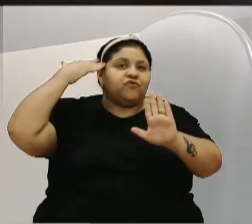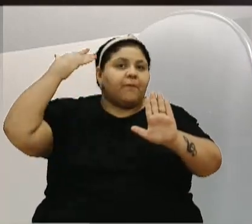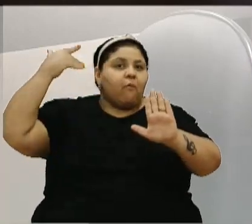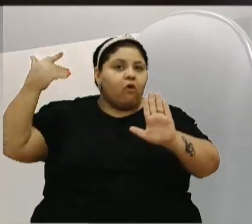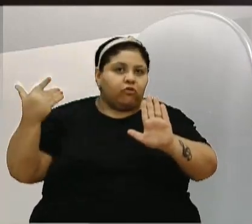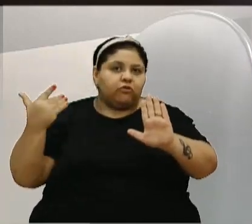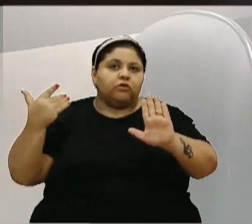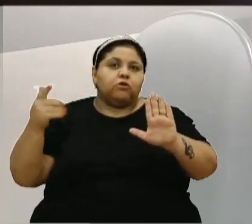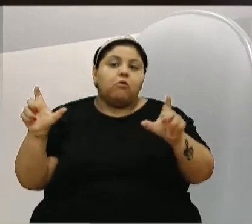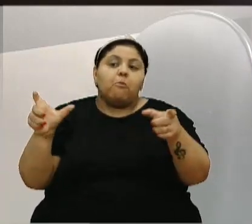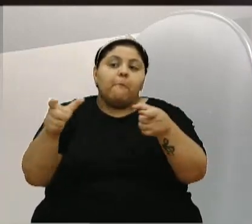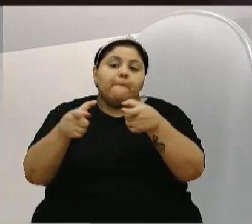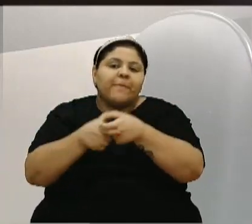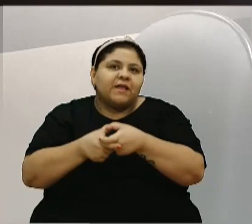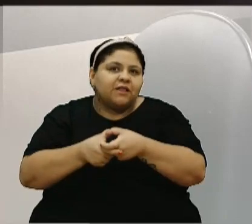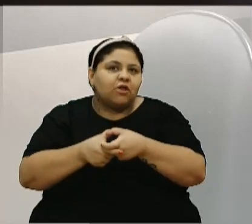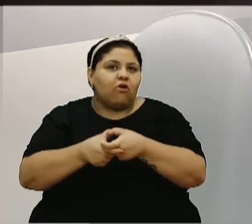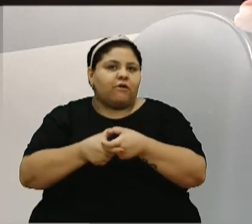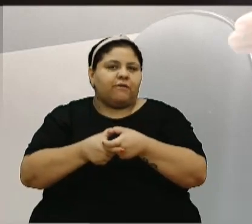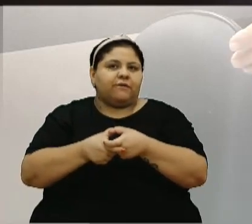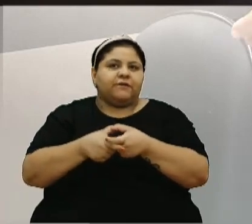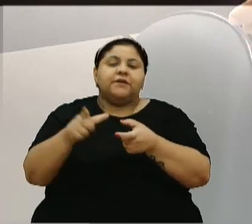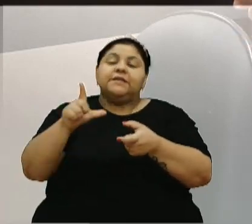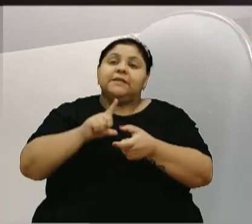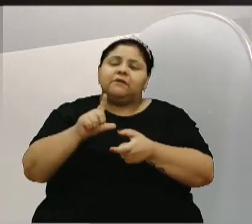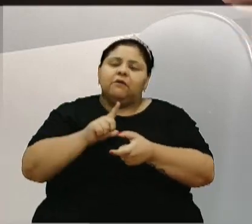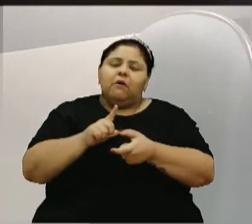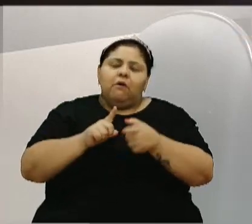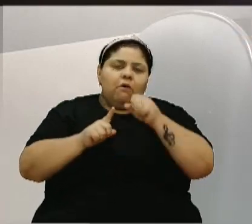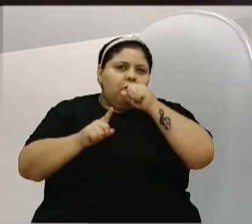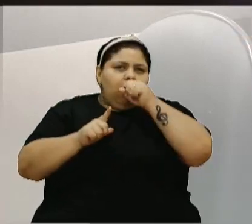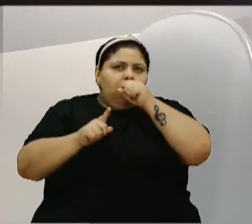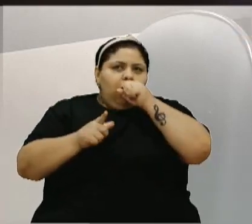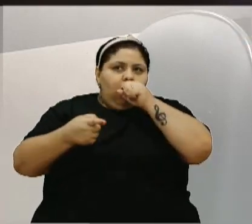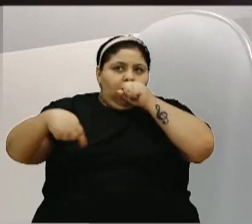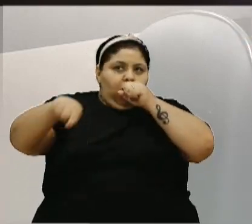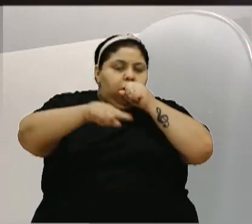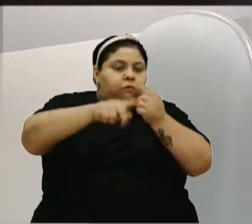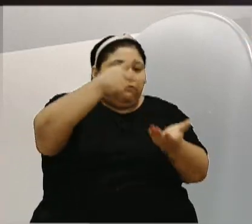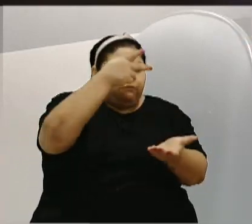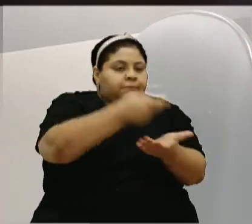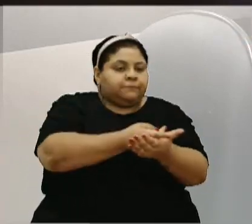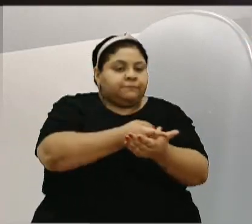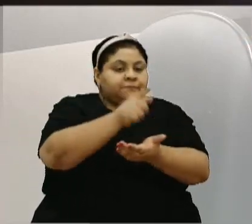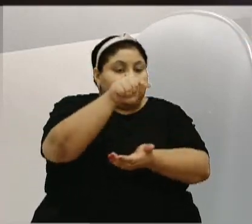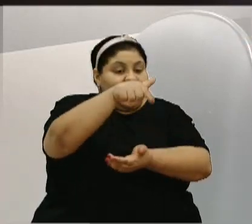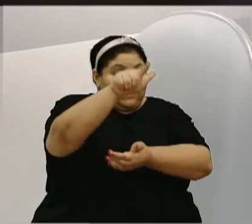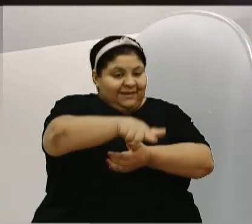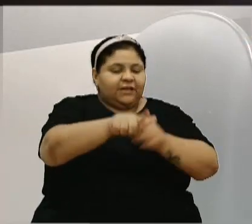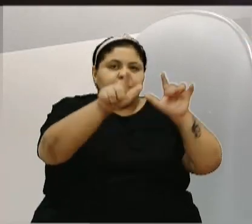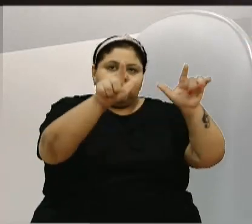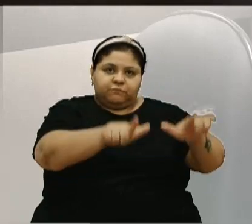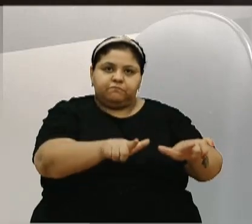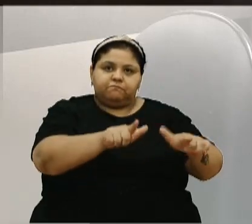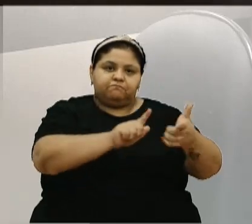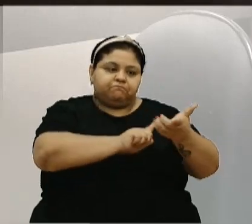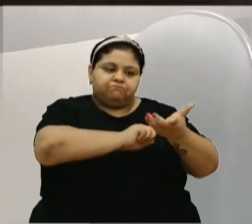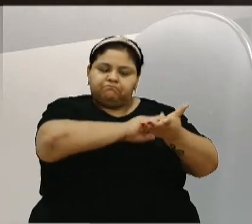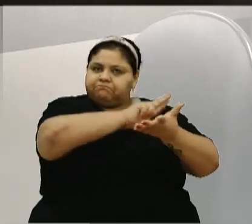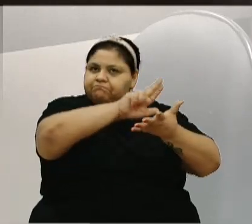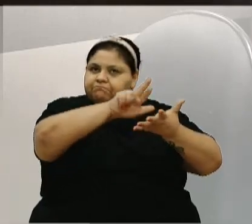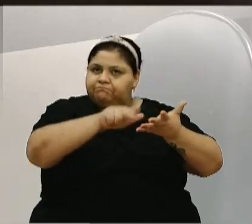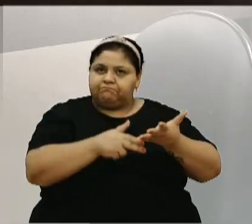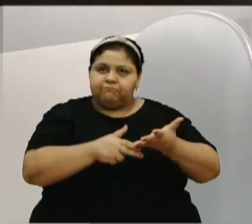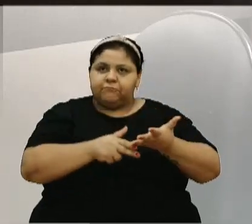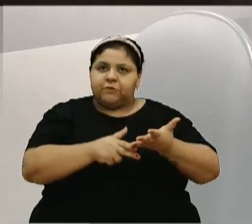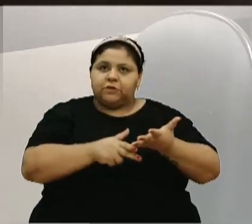faz menor, mais originalidade. Temos os nossos produtos locais, se tu vai olhar, vários, enfim,